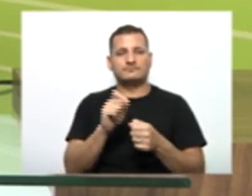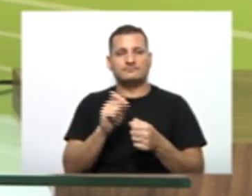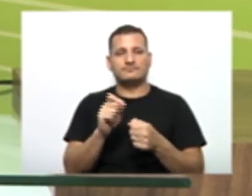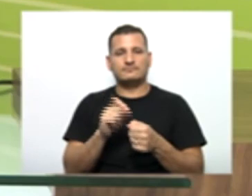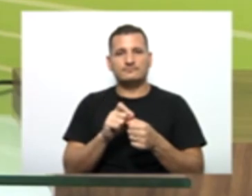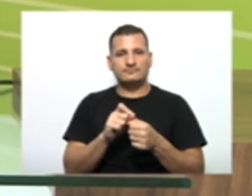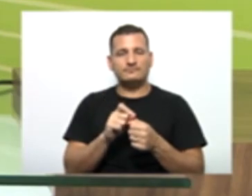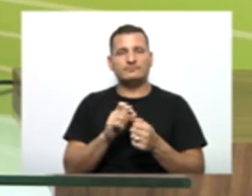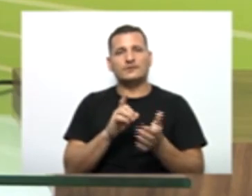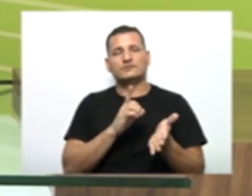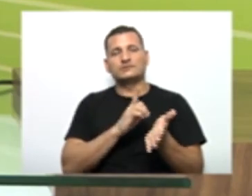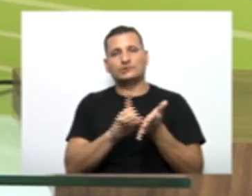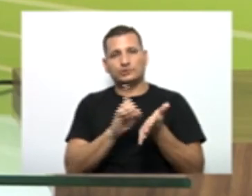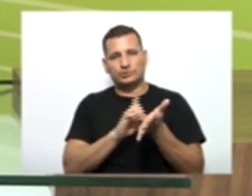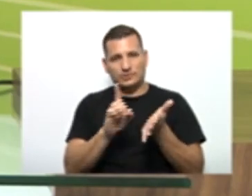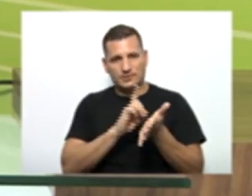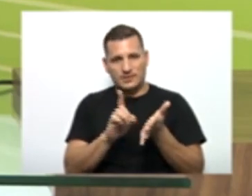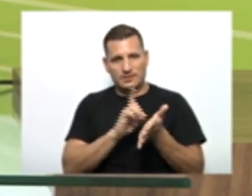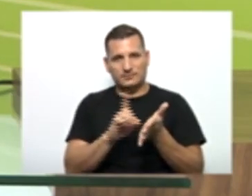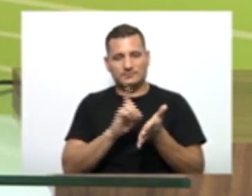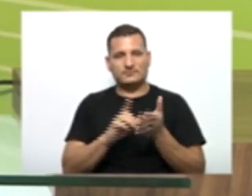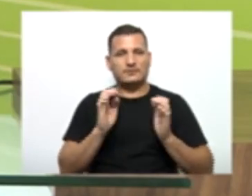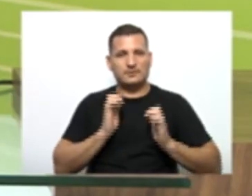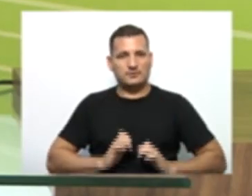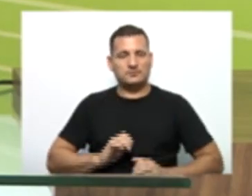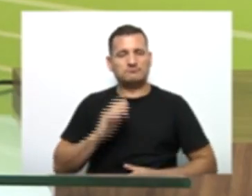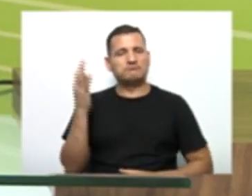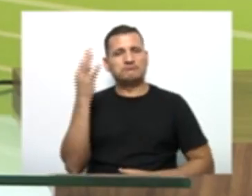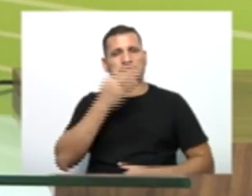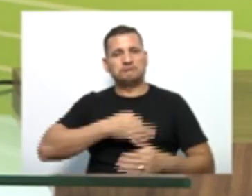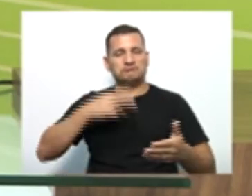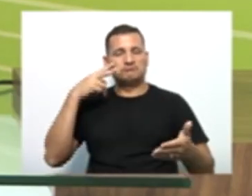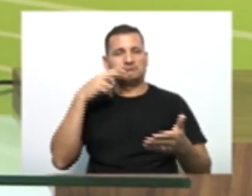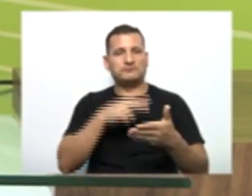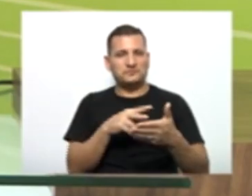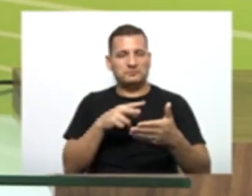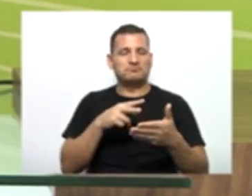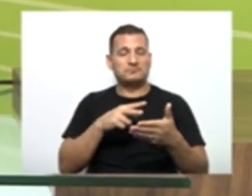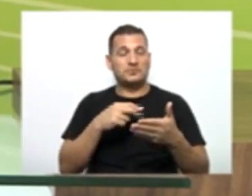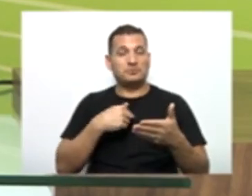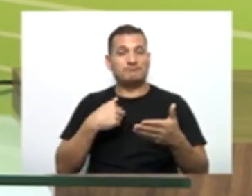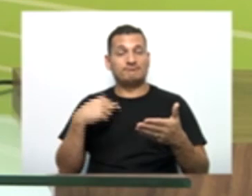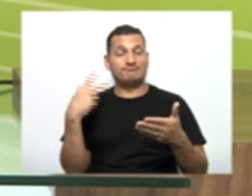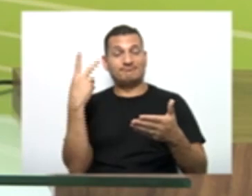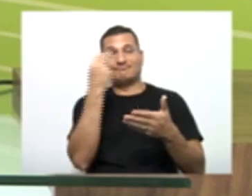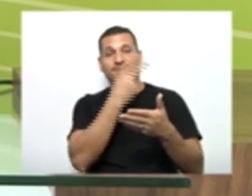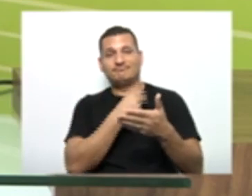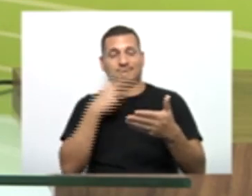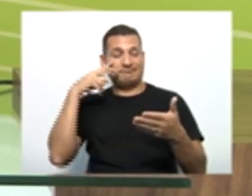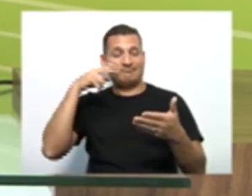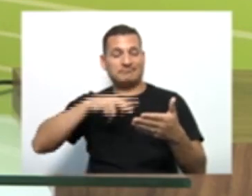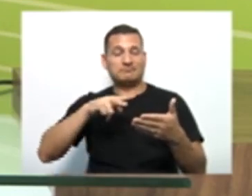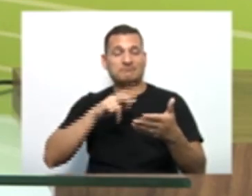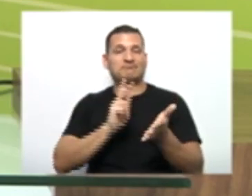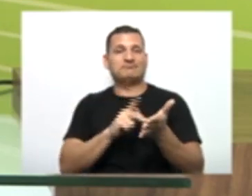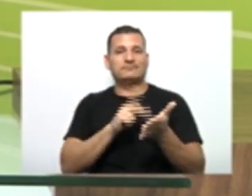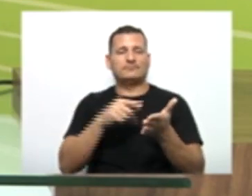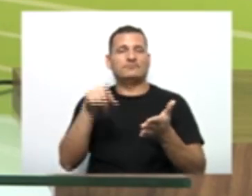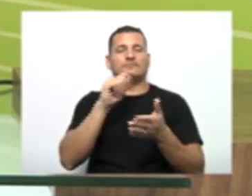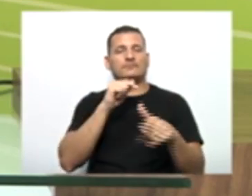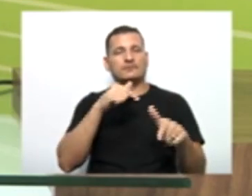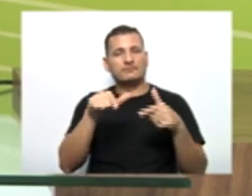Olá, alunos. E aí, tudo bem? Conseguiram responder as questões? Nós estamos ainda aguardando, ainda há tempo. Para quem não conseguiu